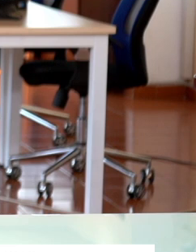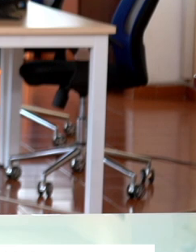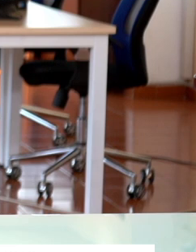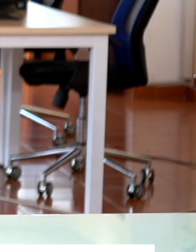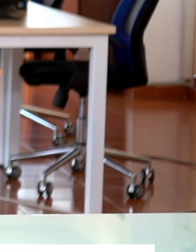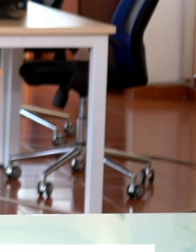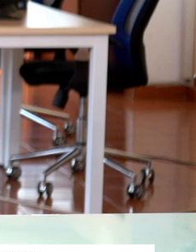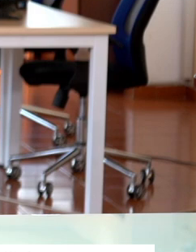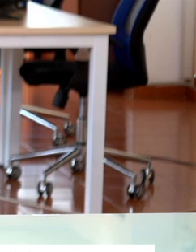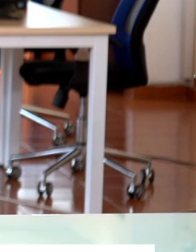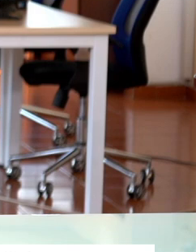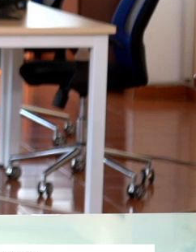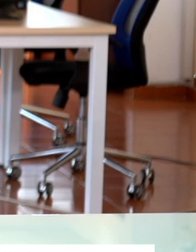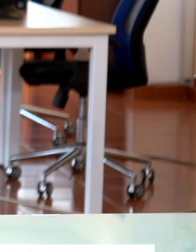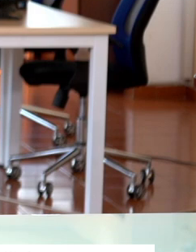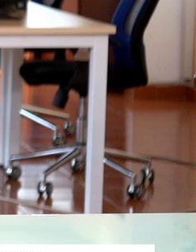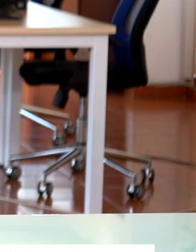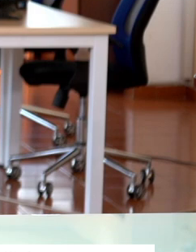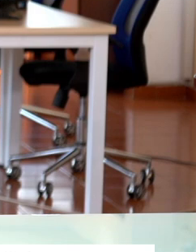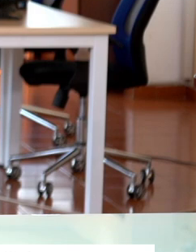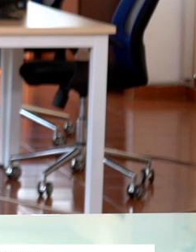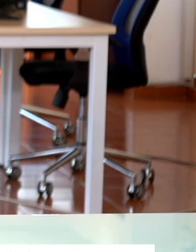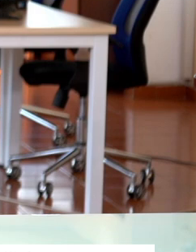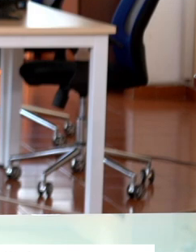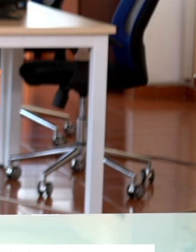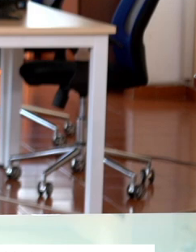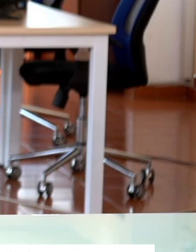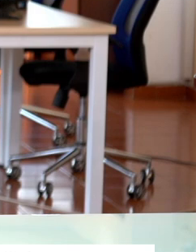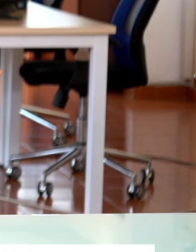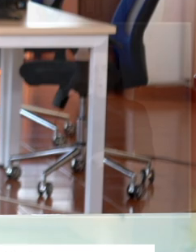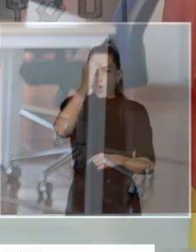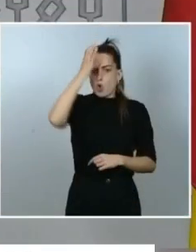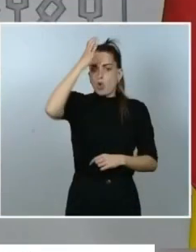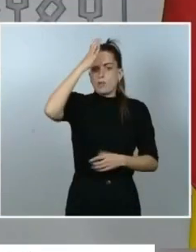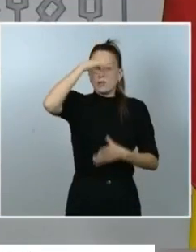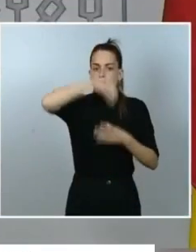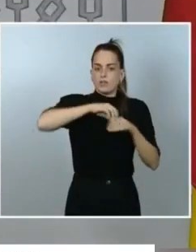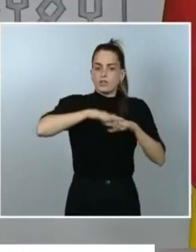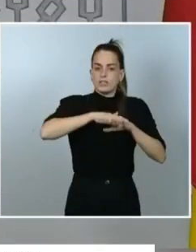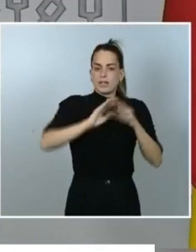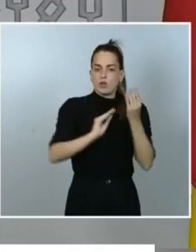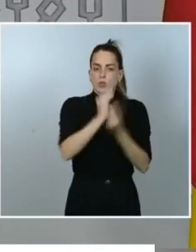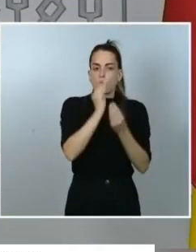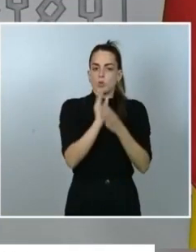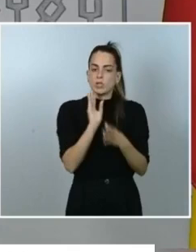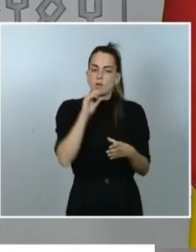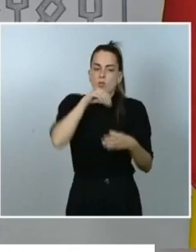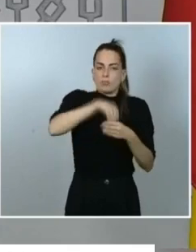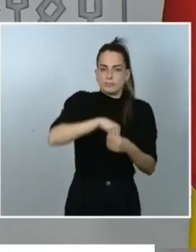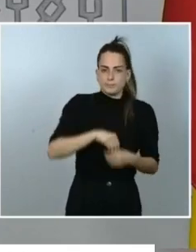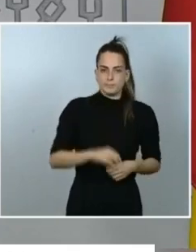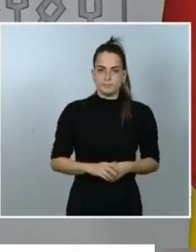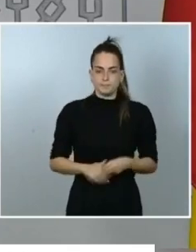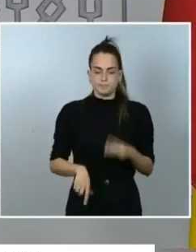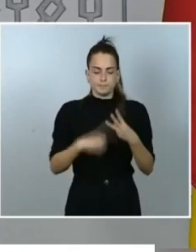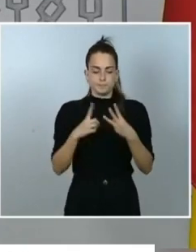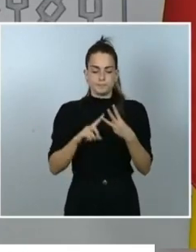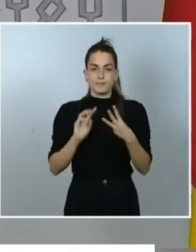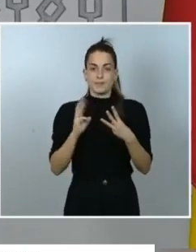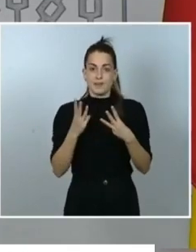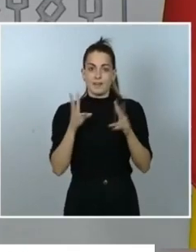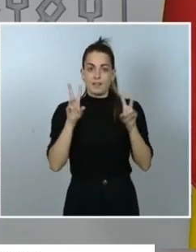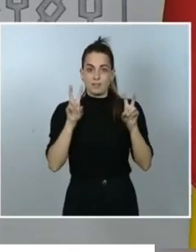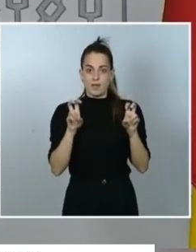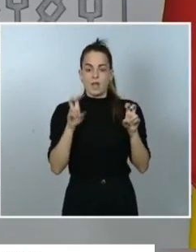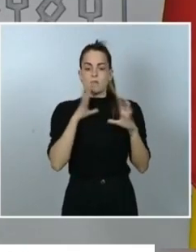espanhol, Maria Jesus Montero, recordou que a sexta prorrogação